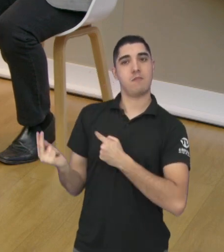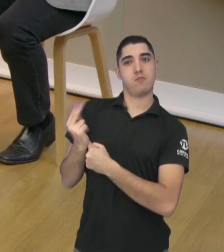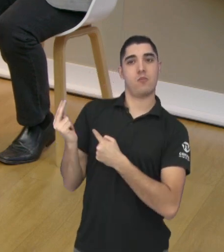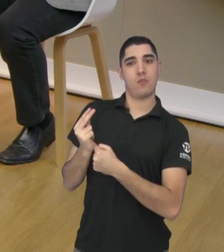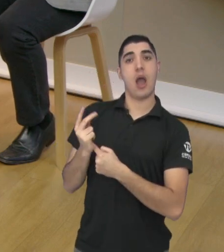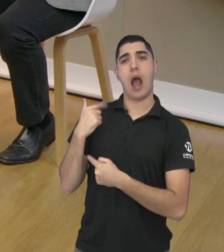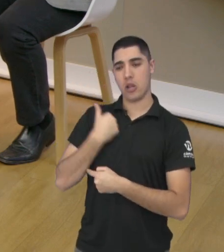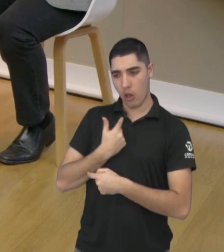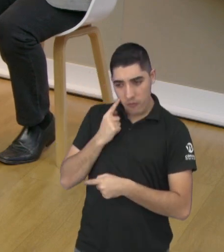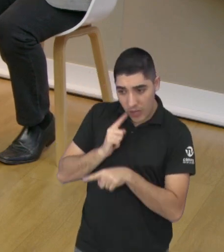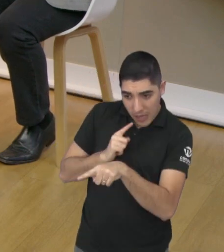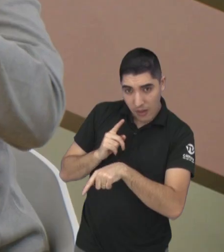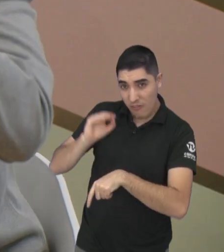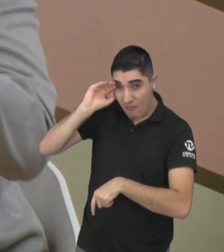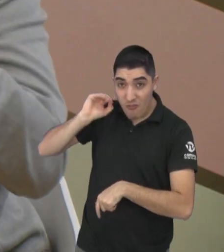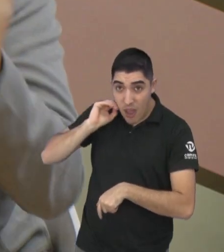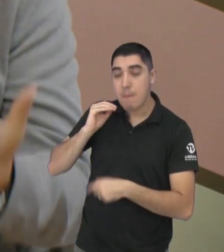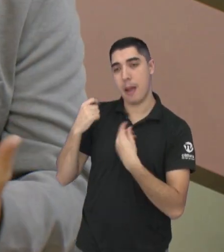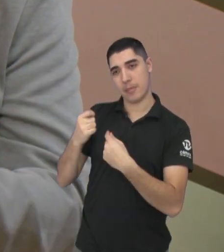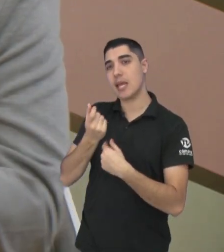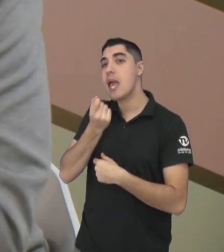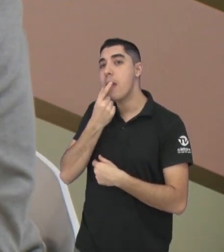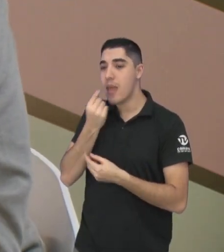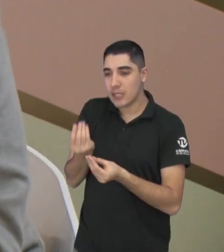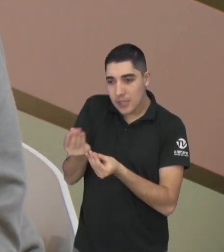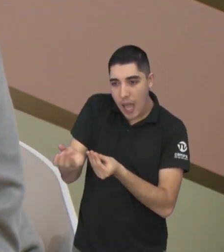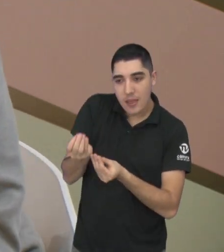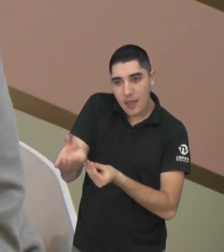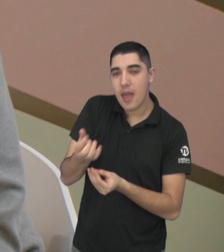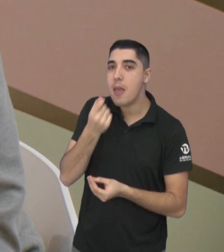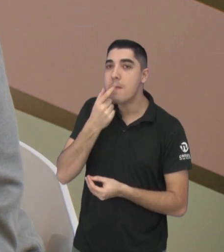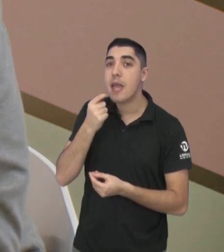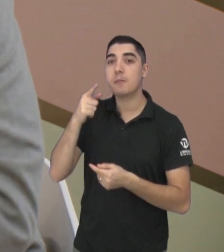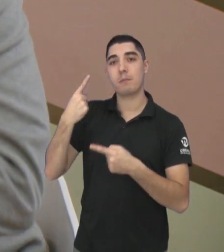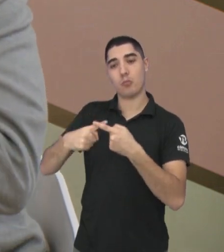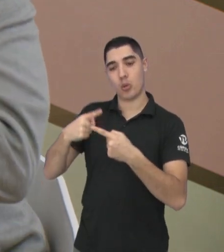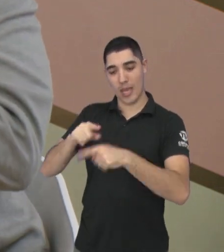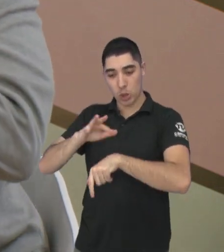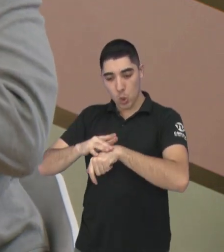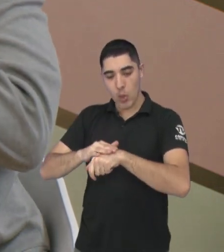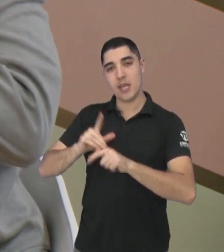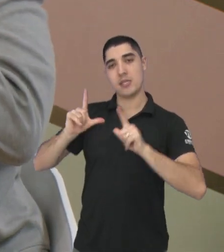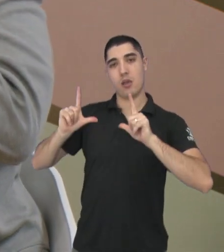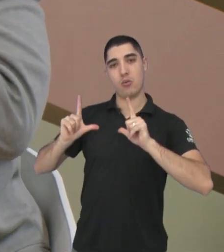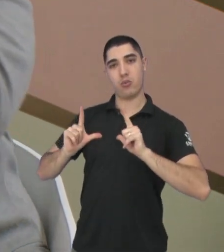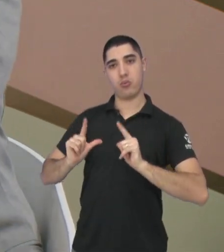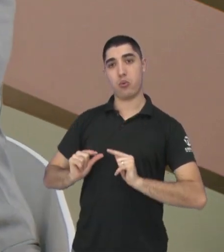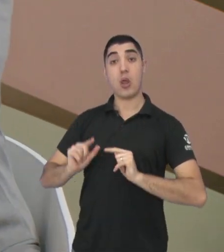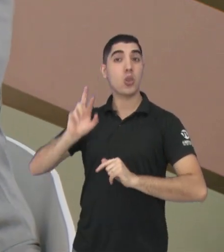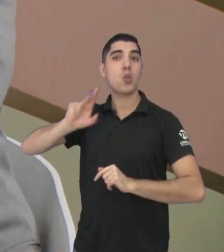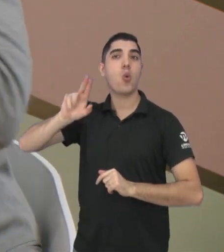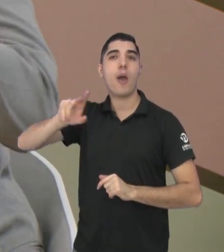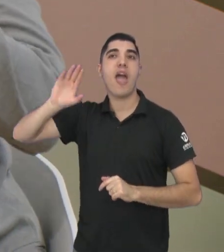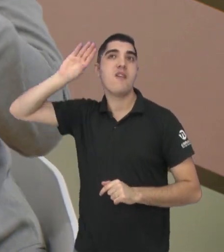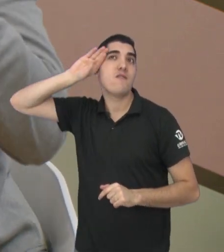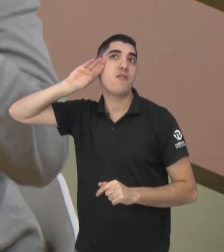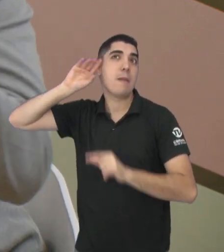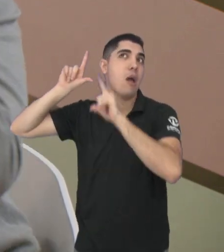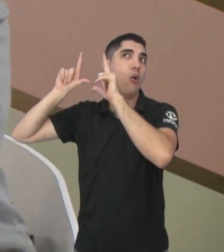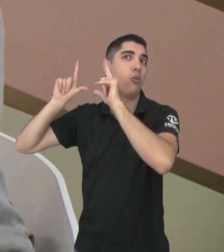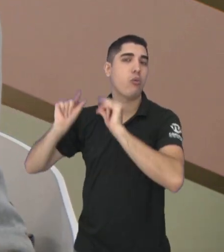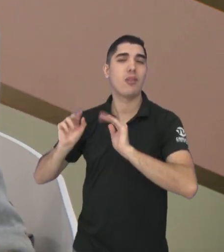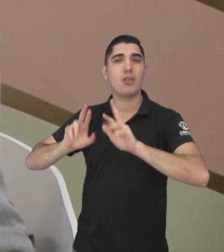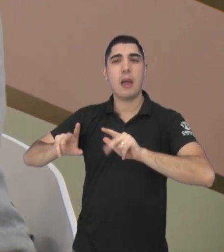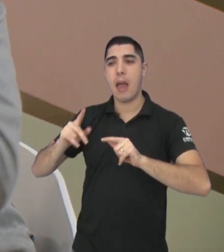a gente medica para melhorar a pessoa e não a temperatura. Então, a gente tem que ficar alerta não à febre e